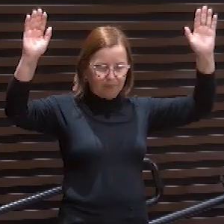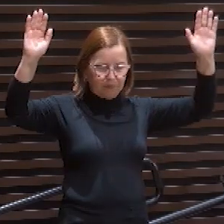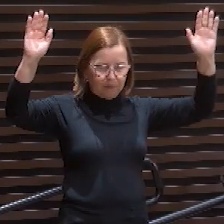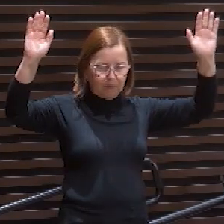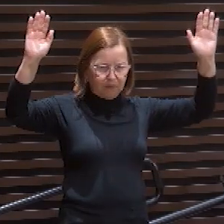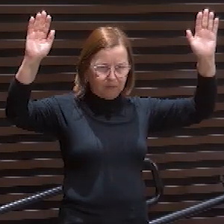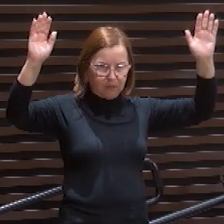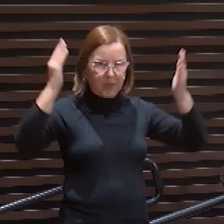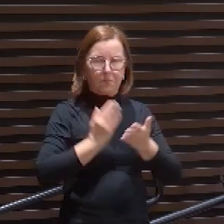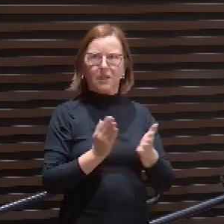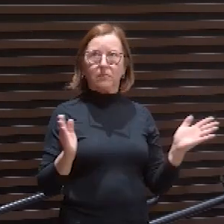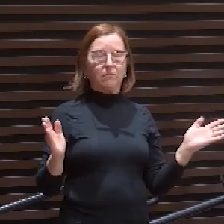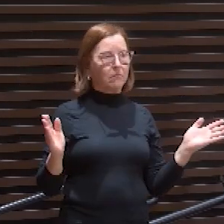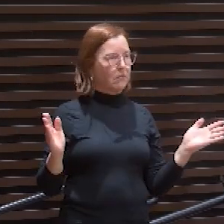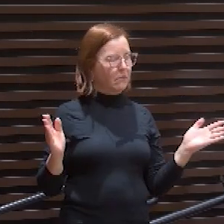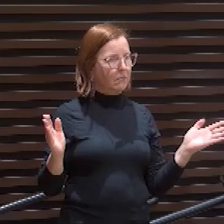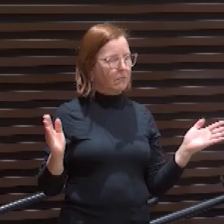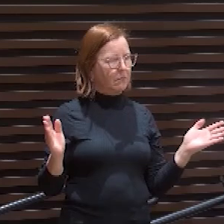parou.